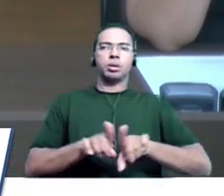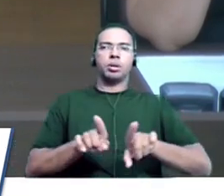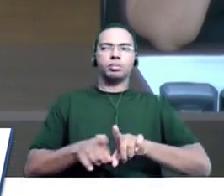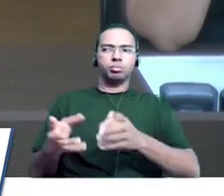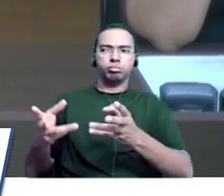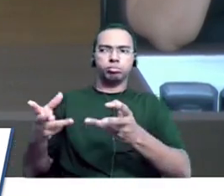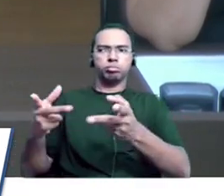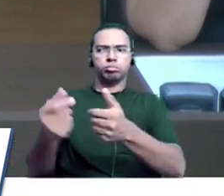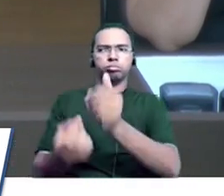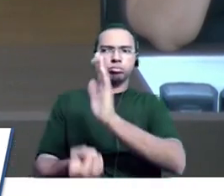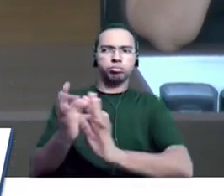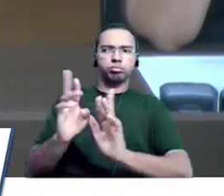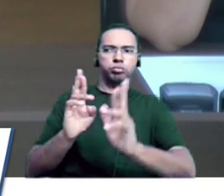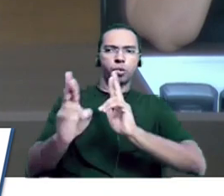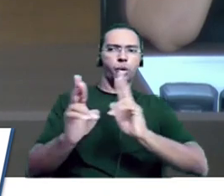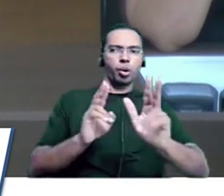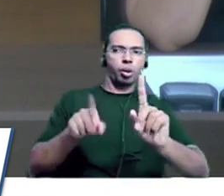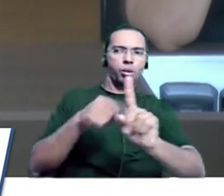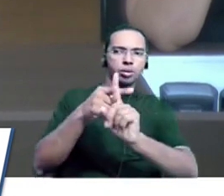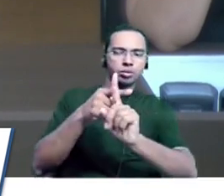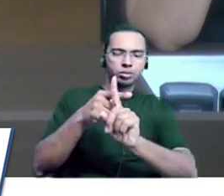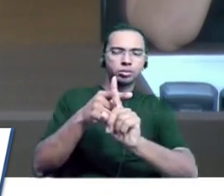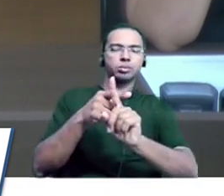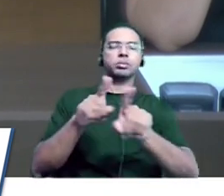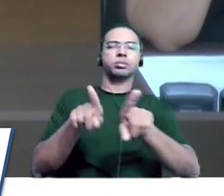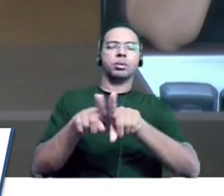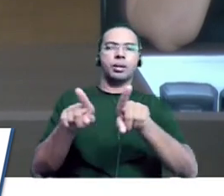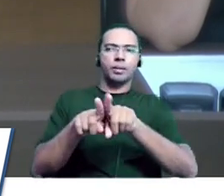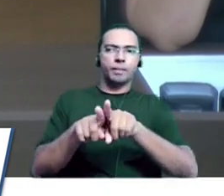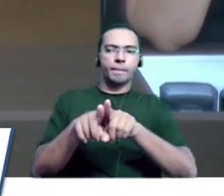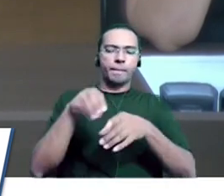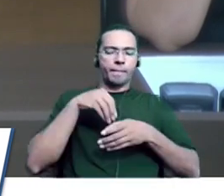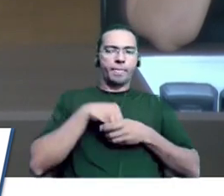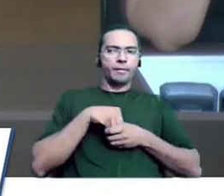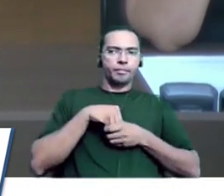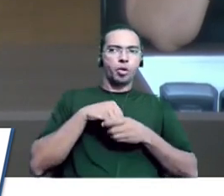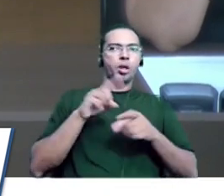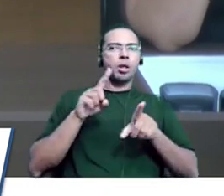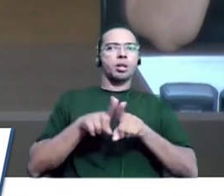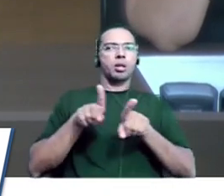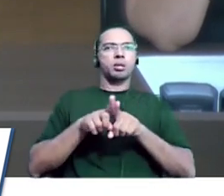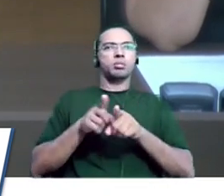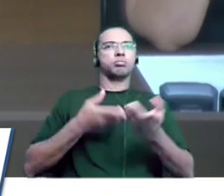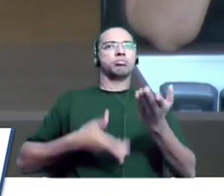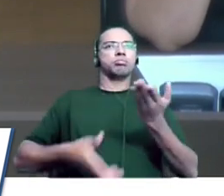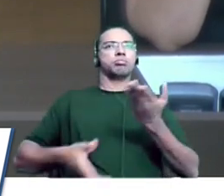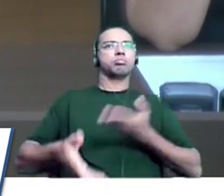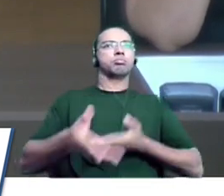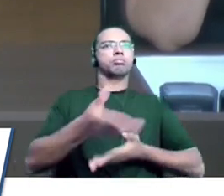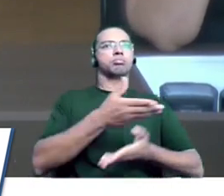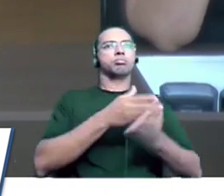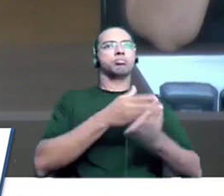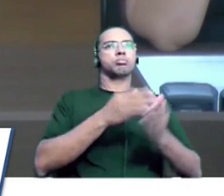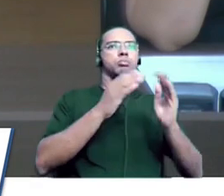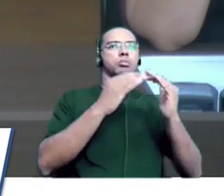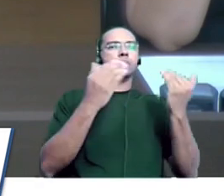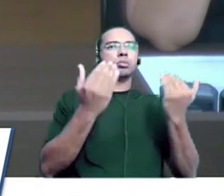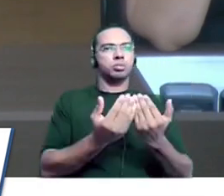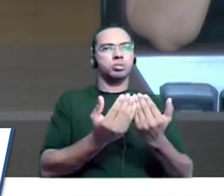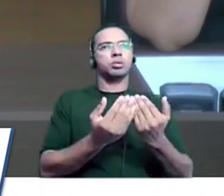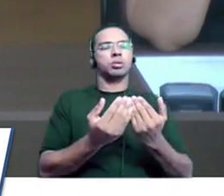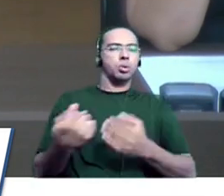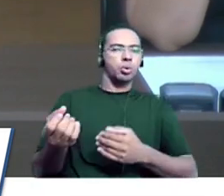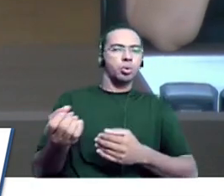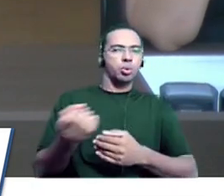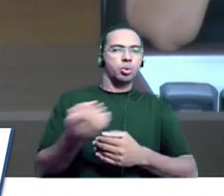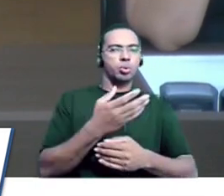estabelecer relações positivas, tanto internamente como no trato na comunidade, promovendo a confiança e